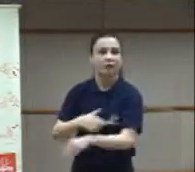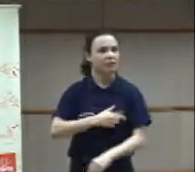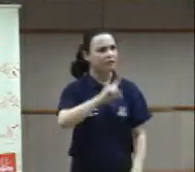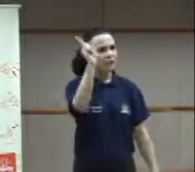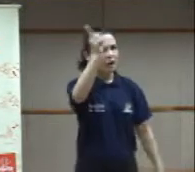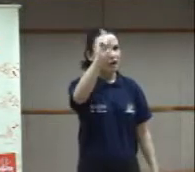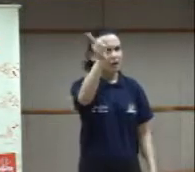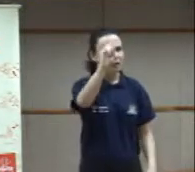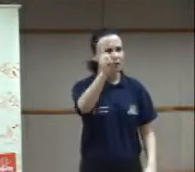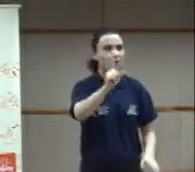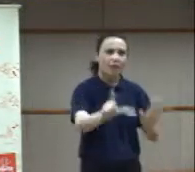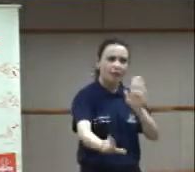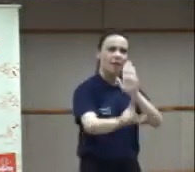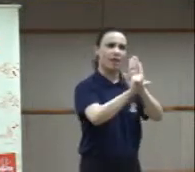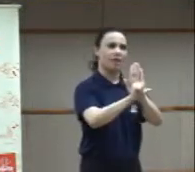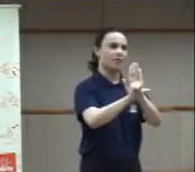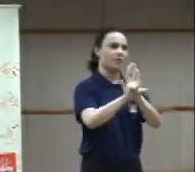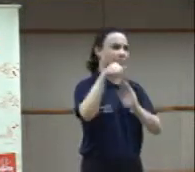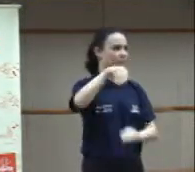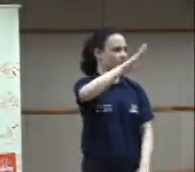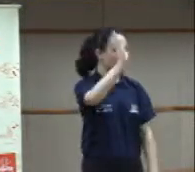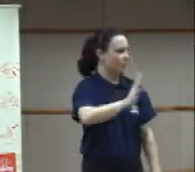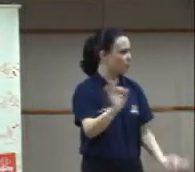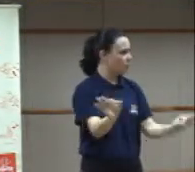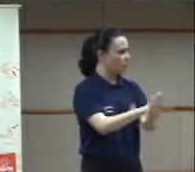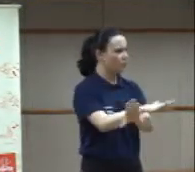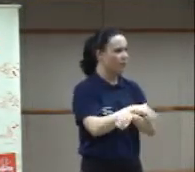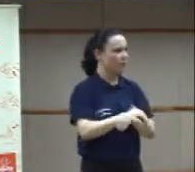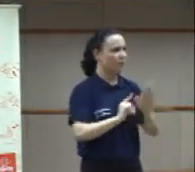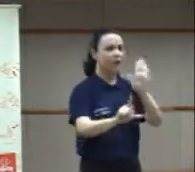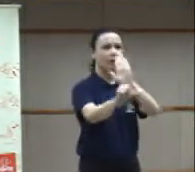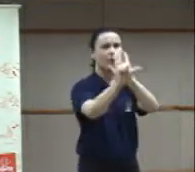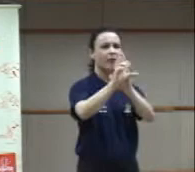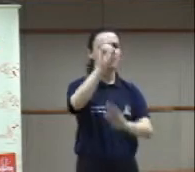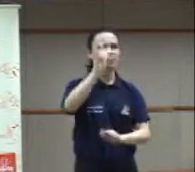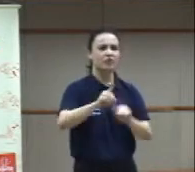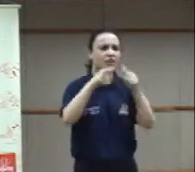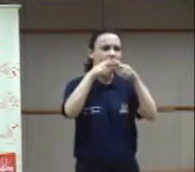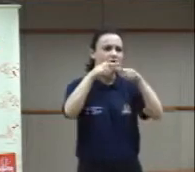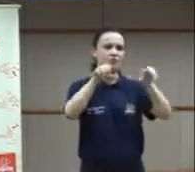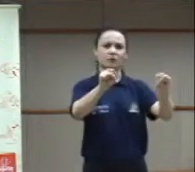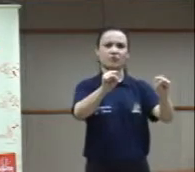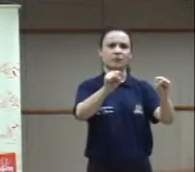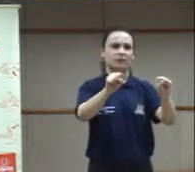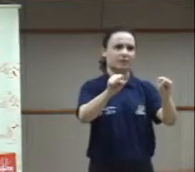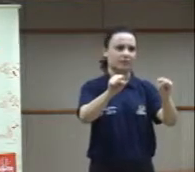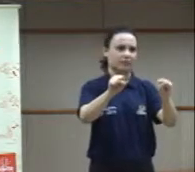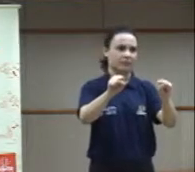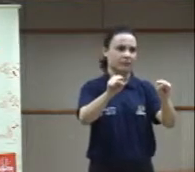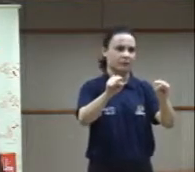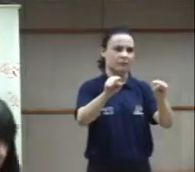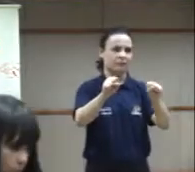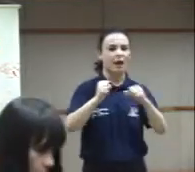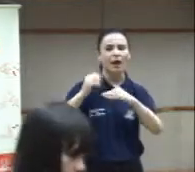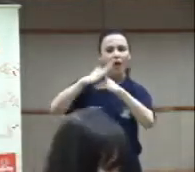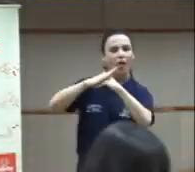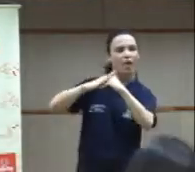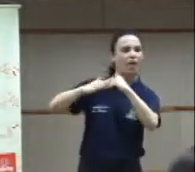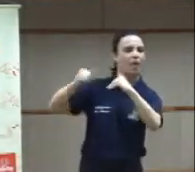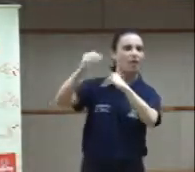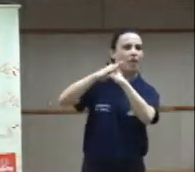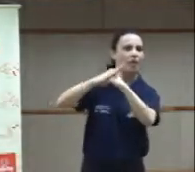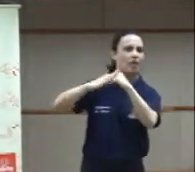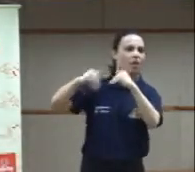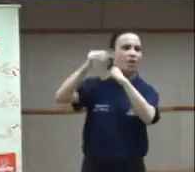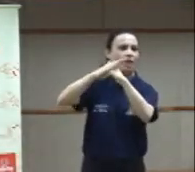isso tem peso de lei. Claro que é importantíssimo a gente ter uma instituição como a na qual eu trabalho,